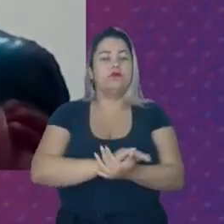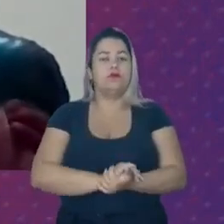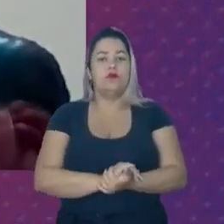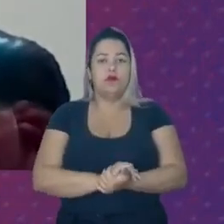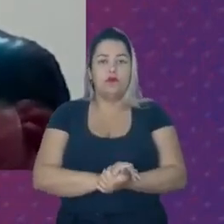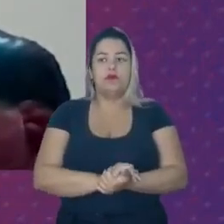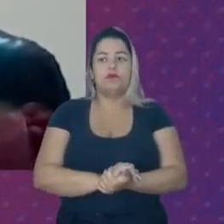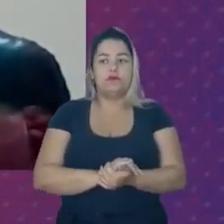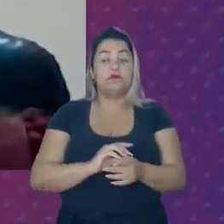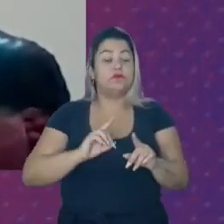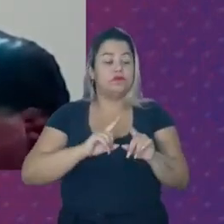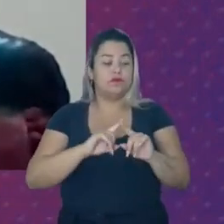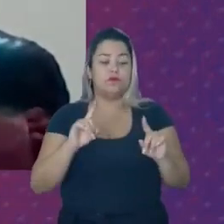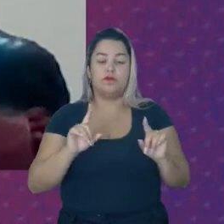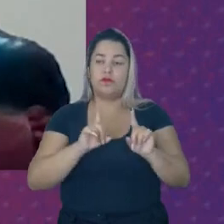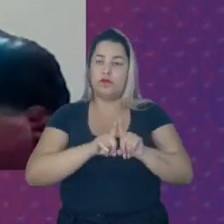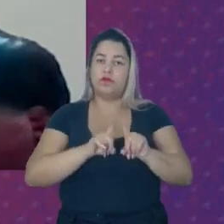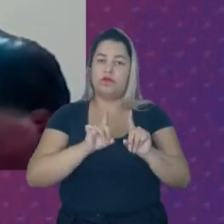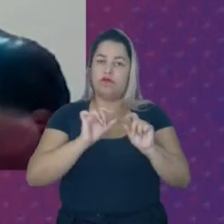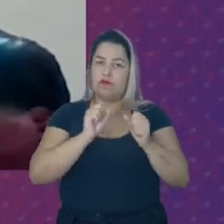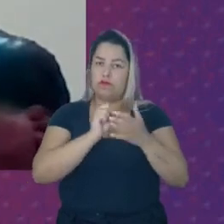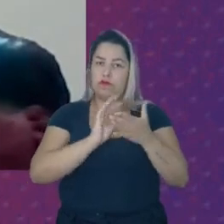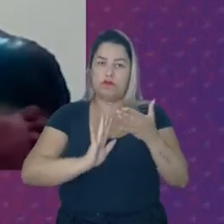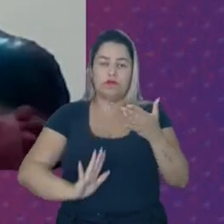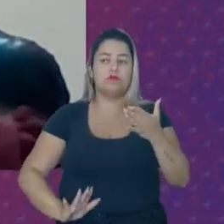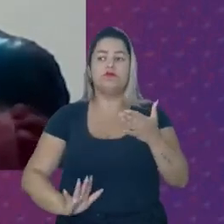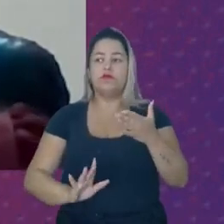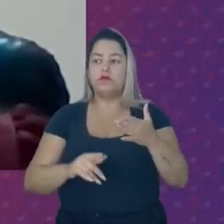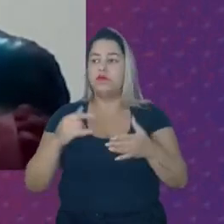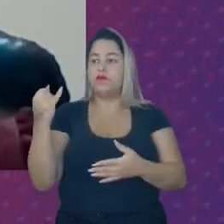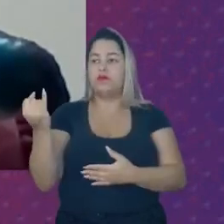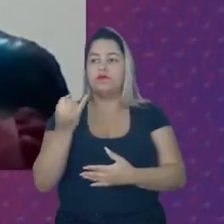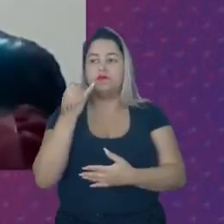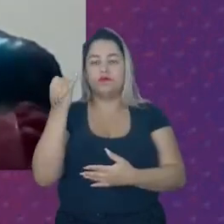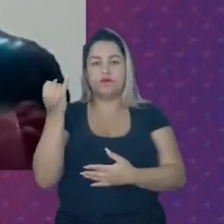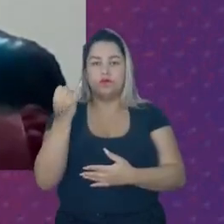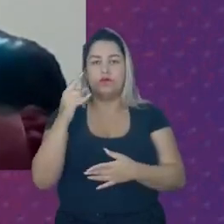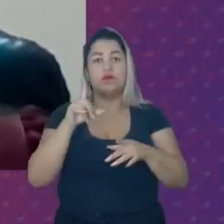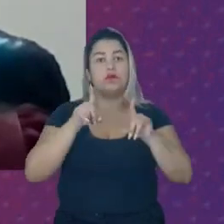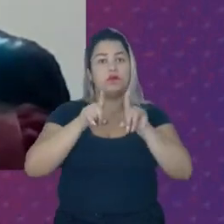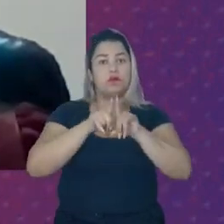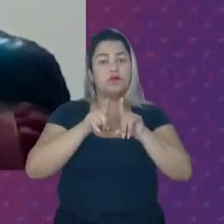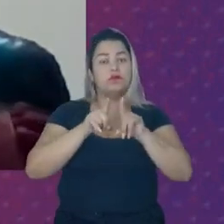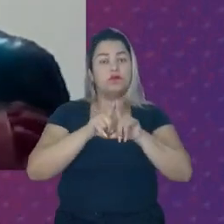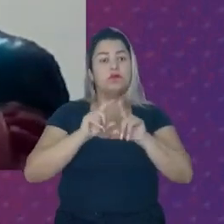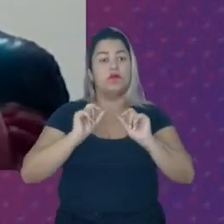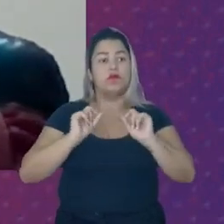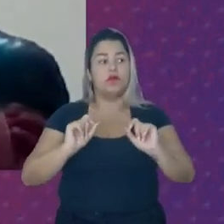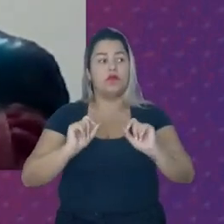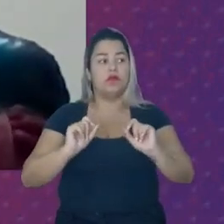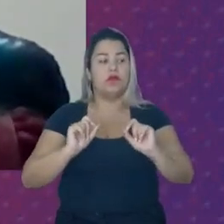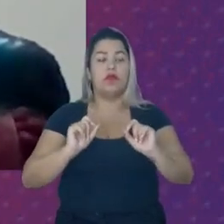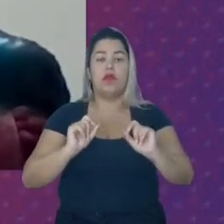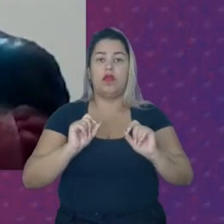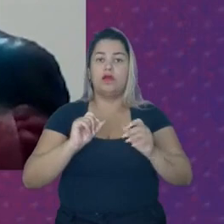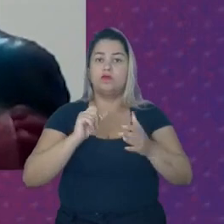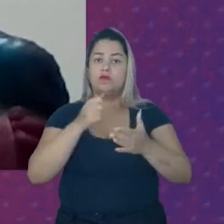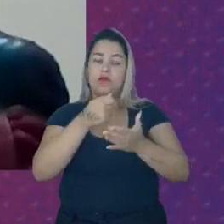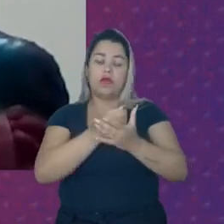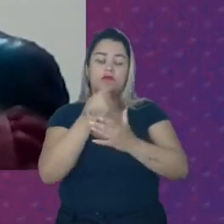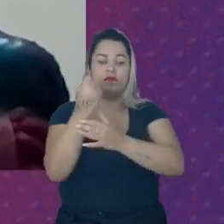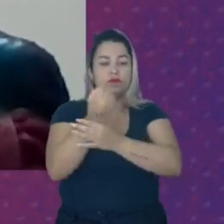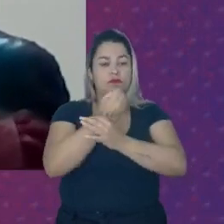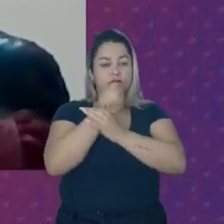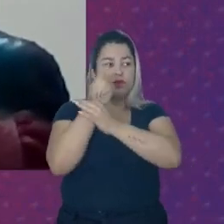mas entendendo que haverá uma continuidade, porque é um programa extremamente importante, inclusive que garante aí a